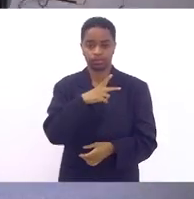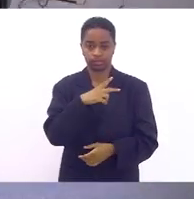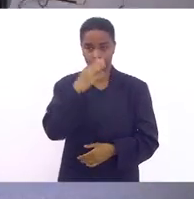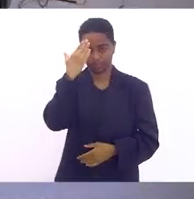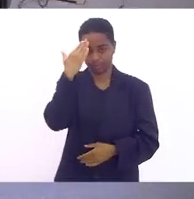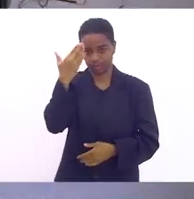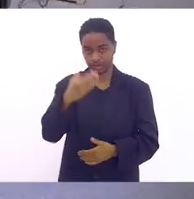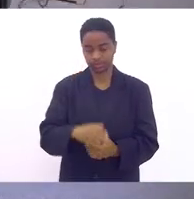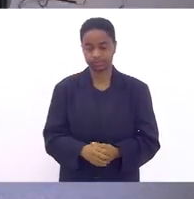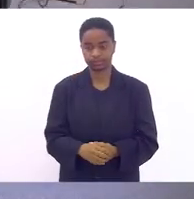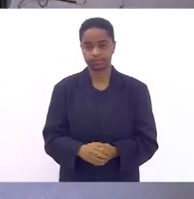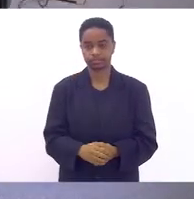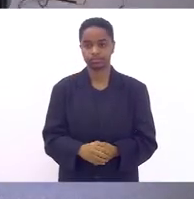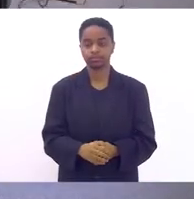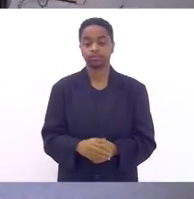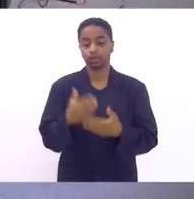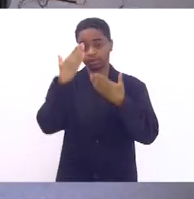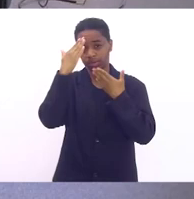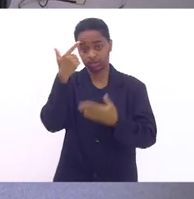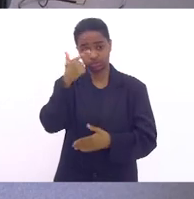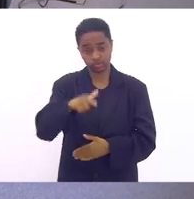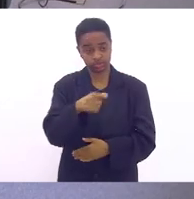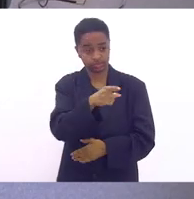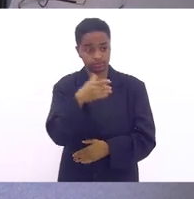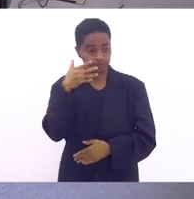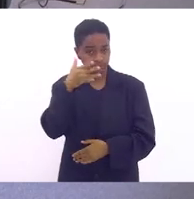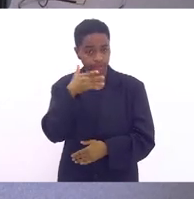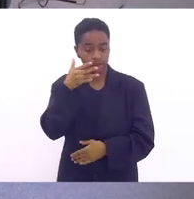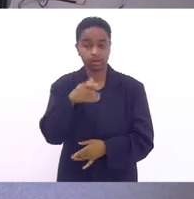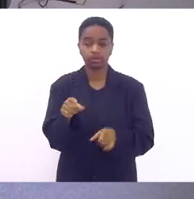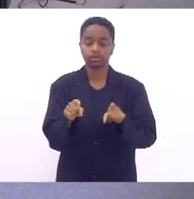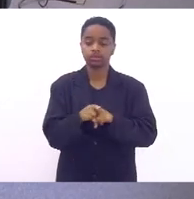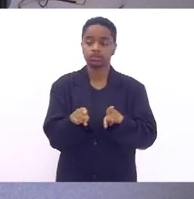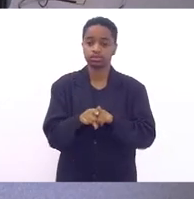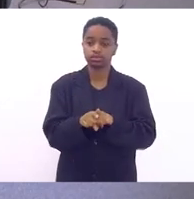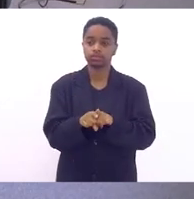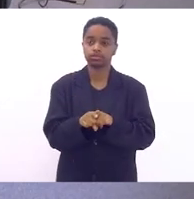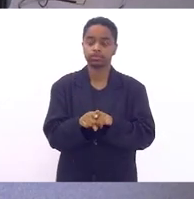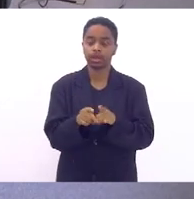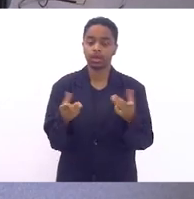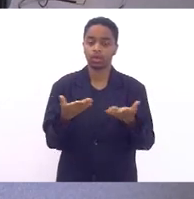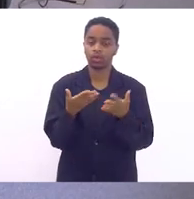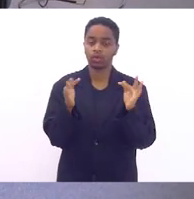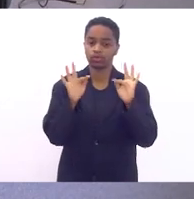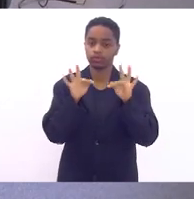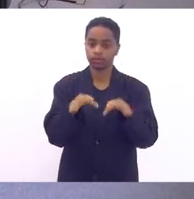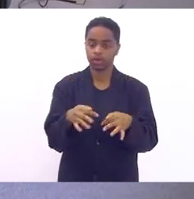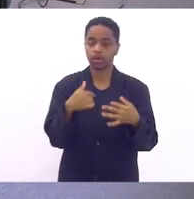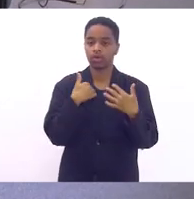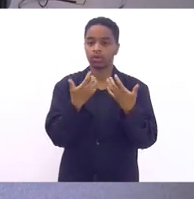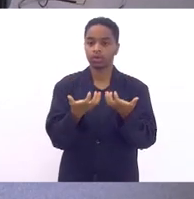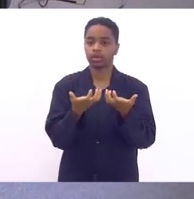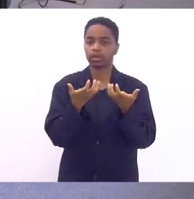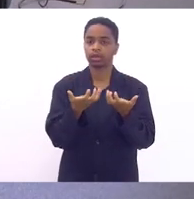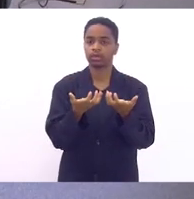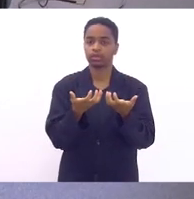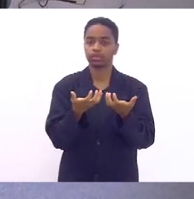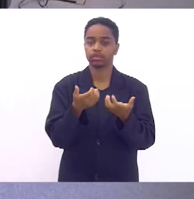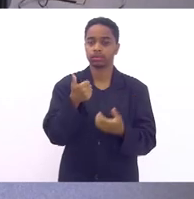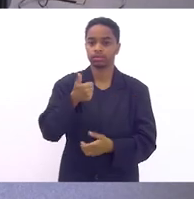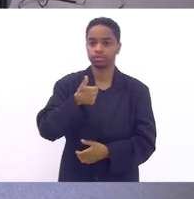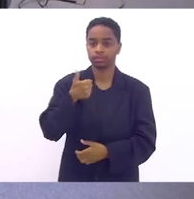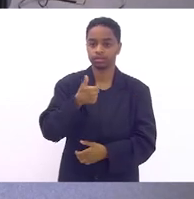Dr Viana mais uma vez pelas suas palavras e na no encerramento eu queria aqui em primeiro